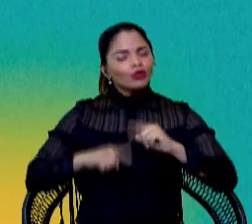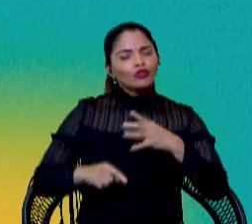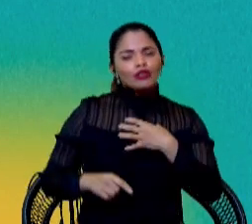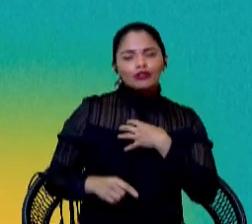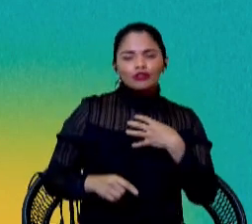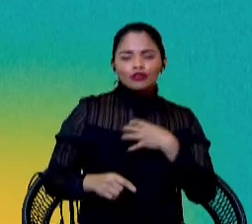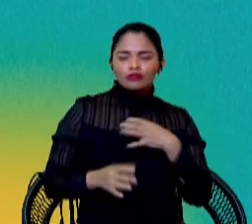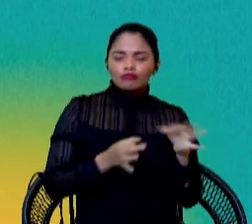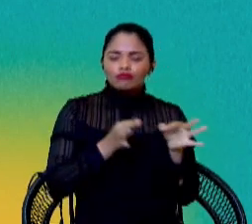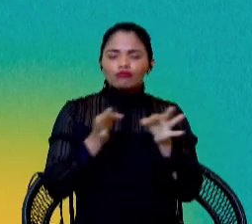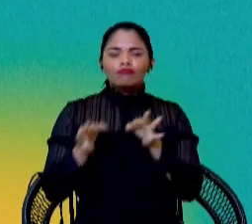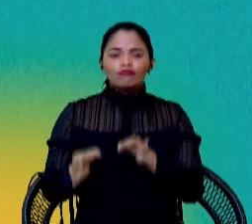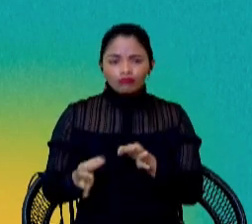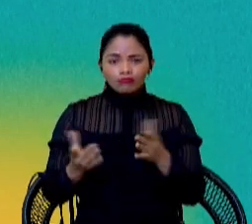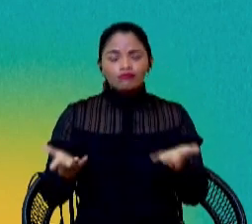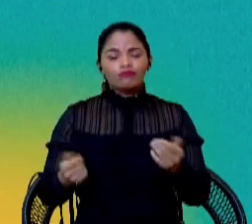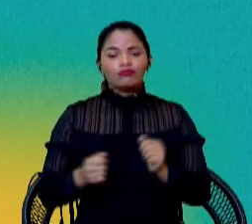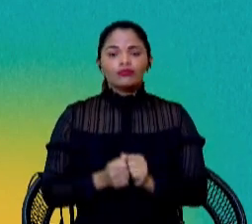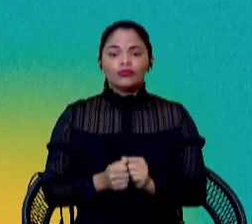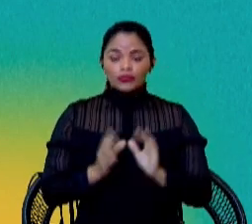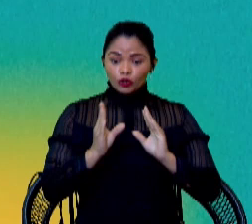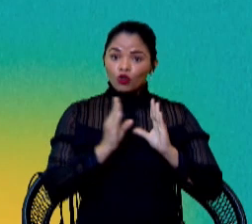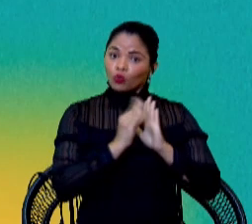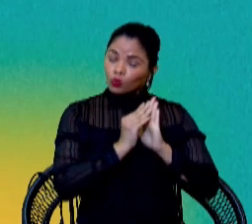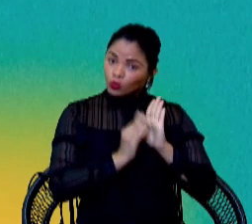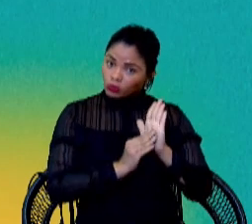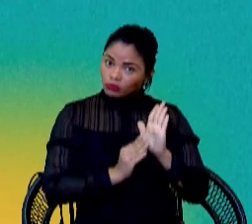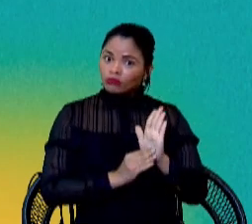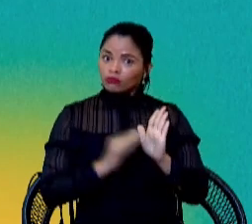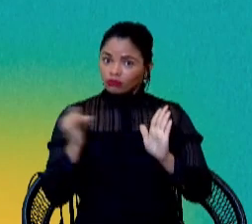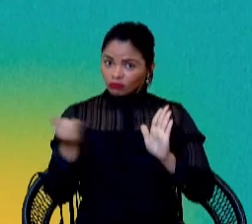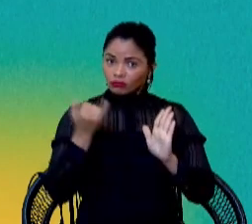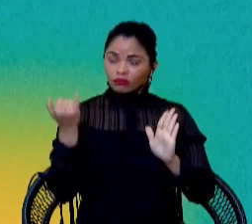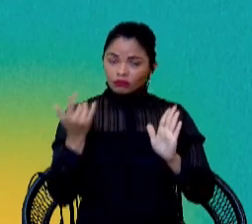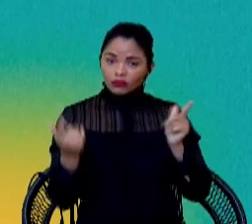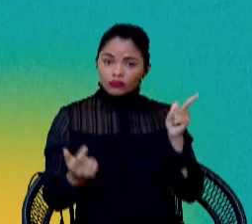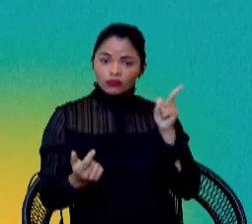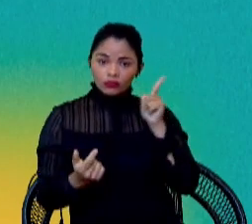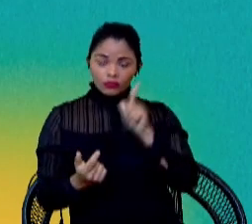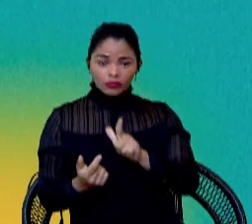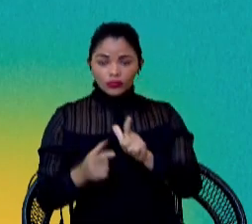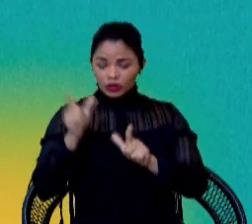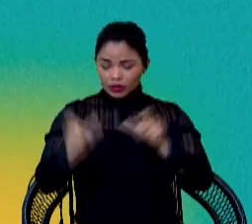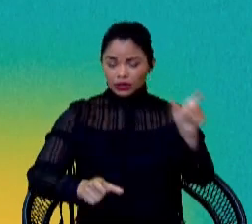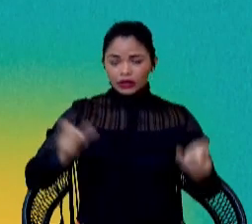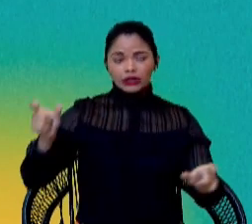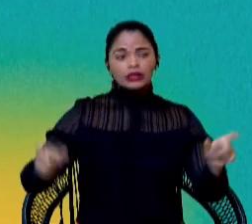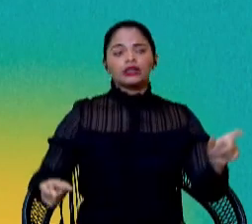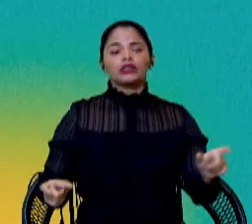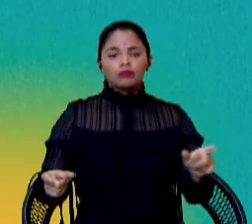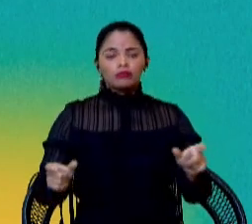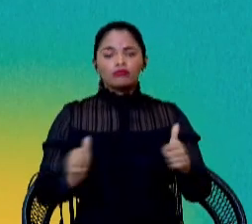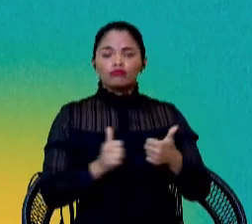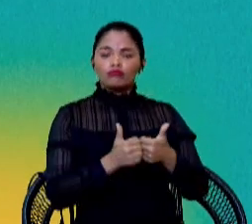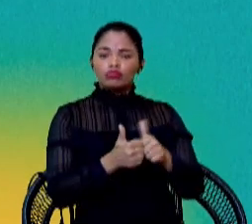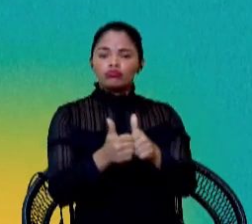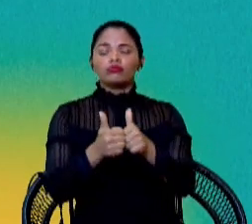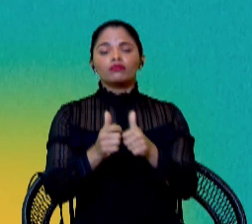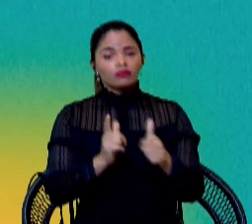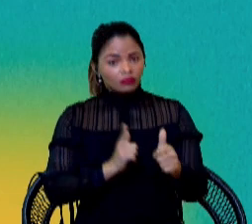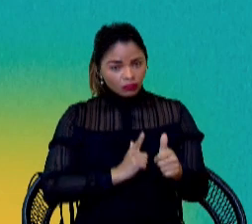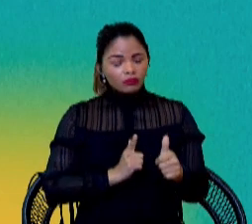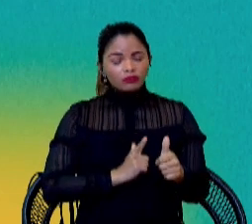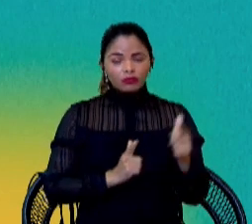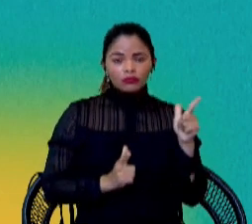forma mais orgânica também. E se o seu conteúdo ele for viral, você vai alcançar muitas pessoas com base nos seus seguidores. Quando